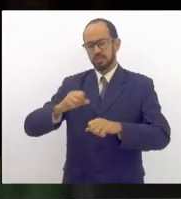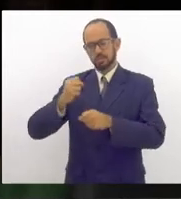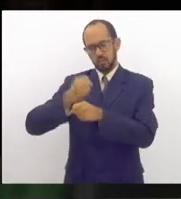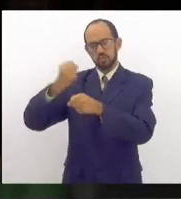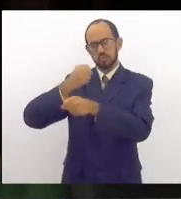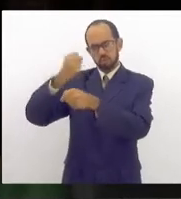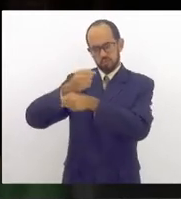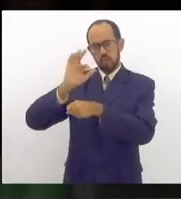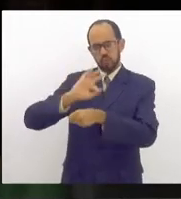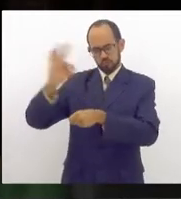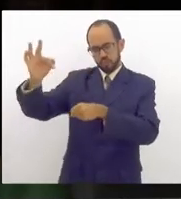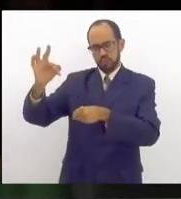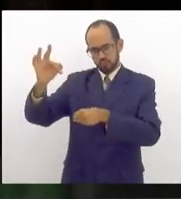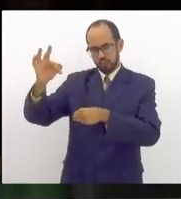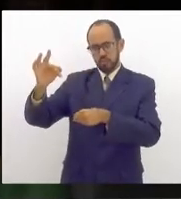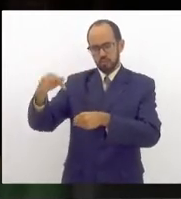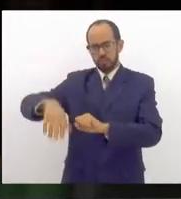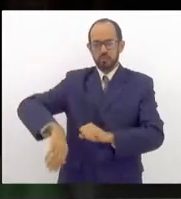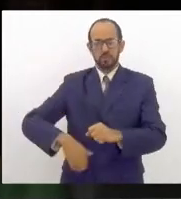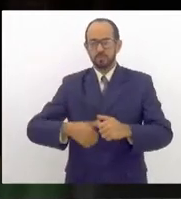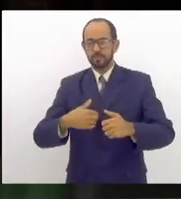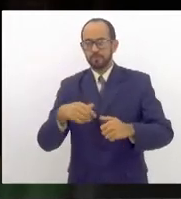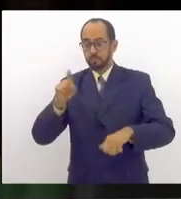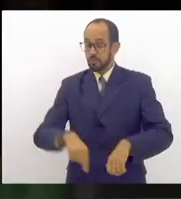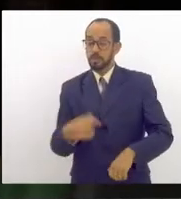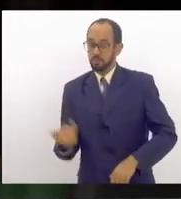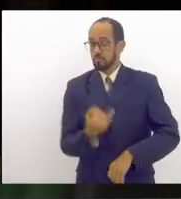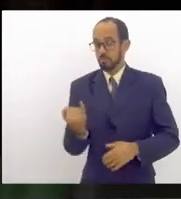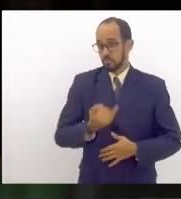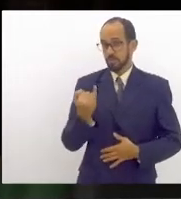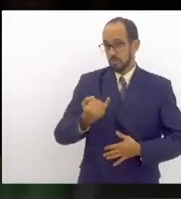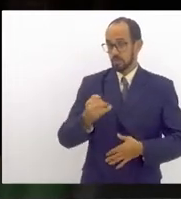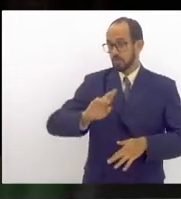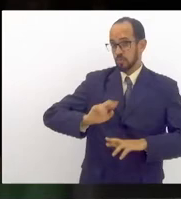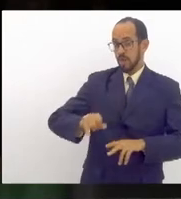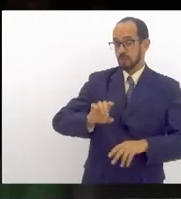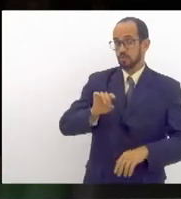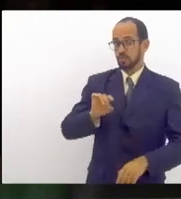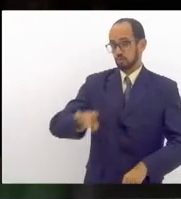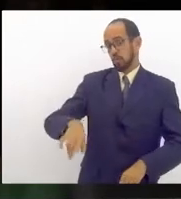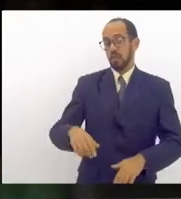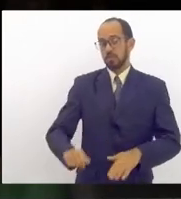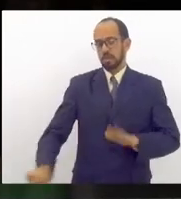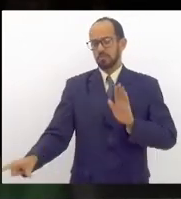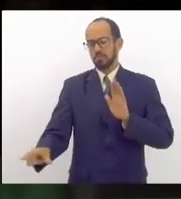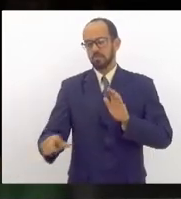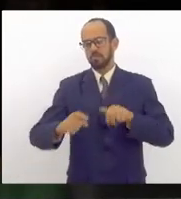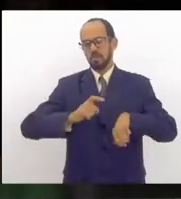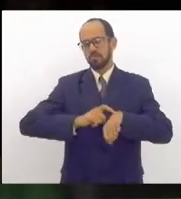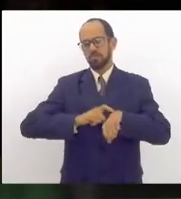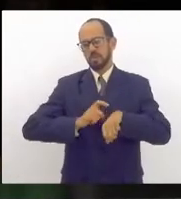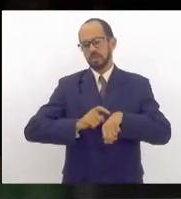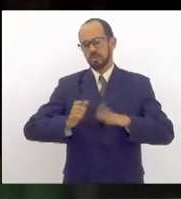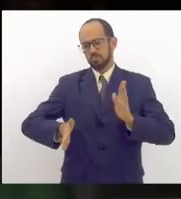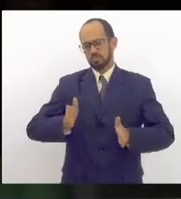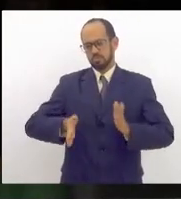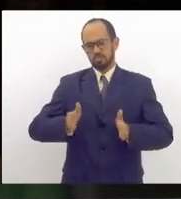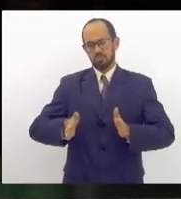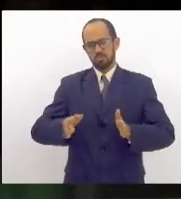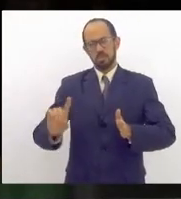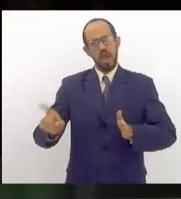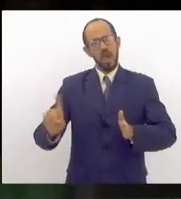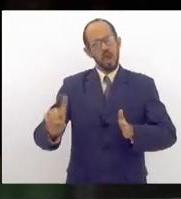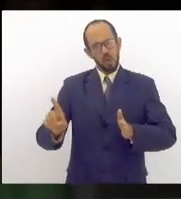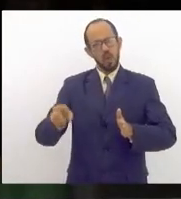Eu acho que isso é essencial não só para um mandato para uma legislatura isso é essencial para recomposição e